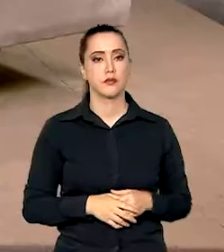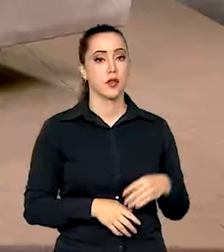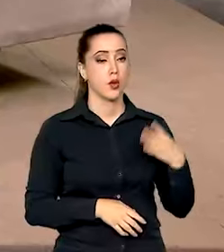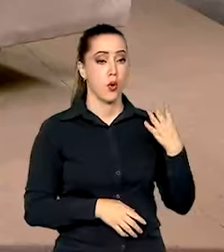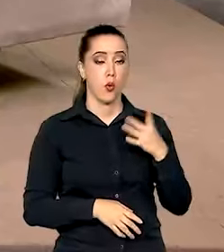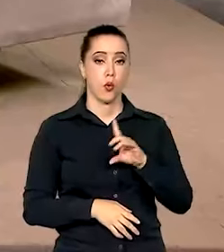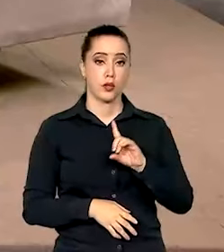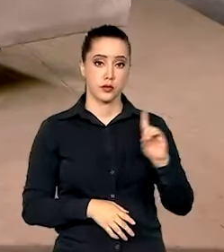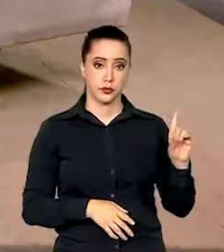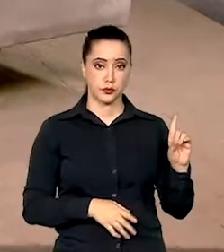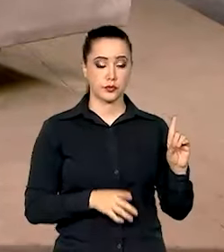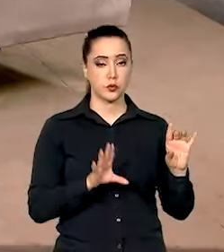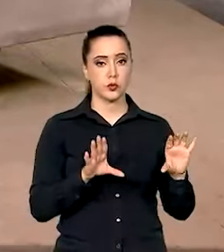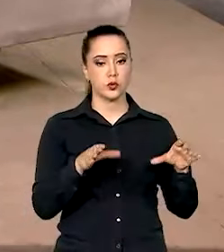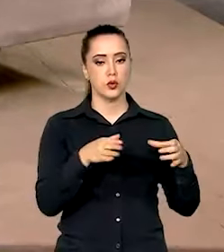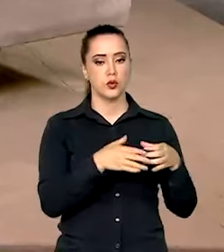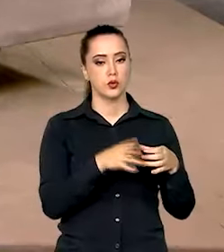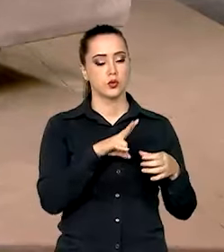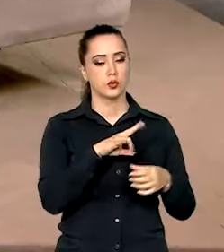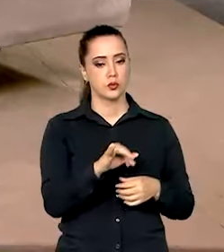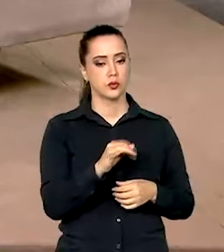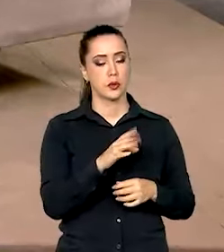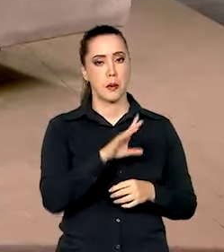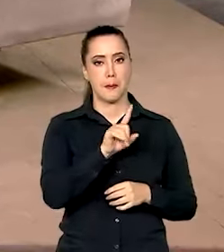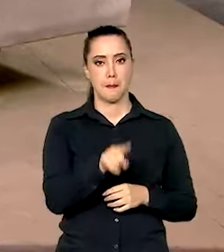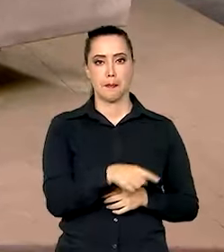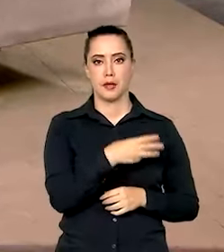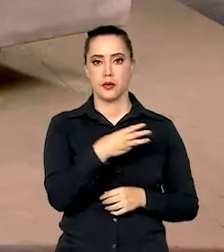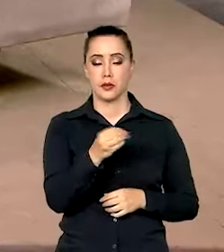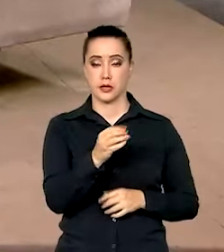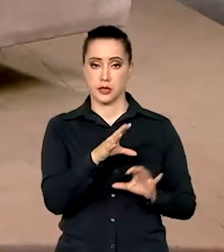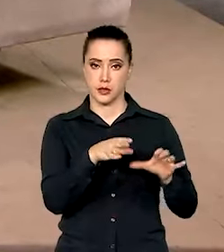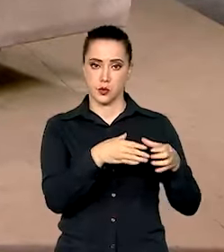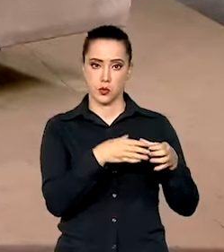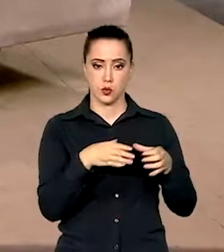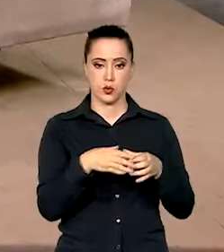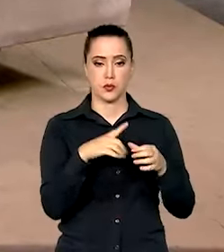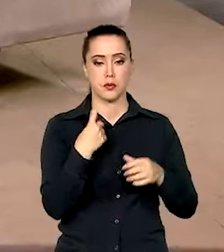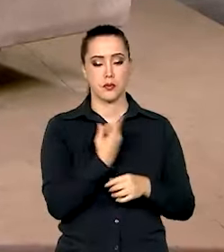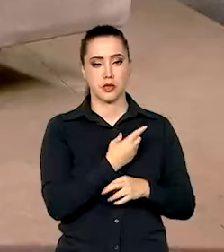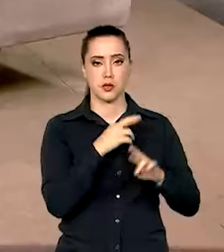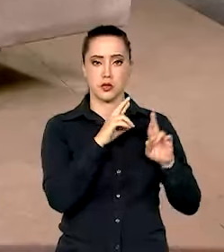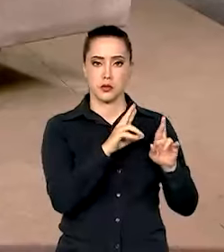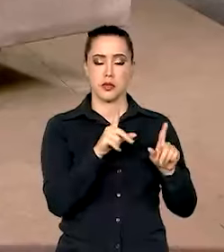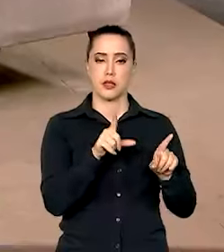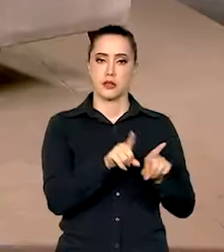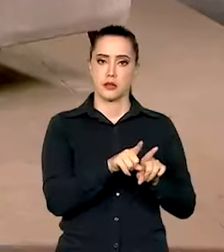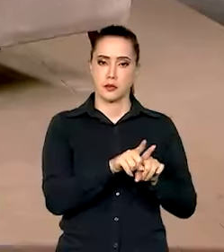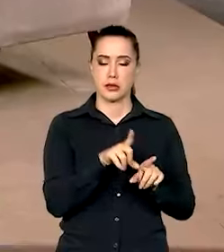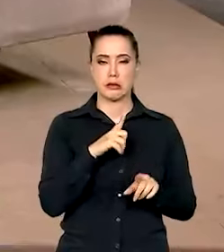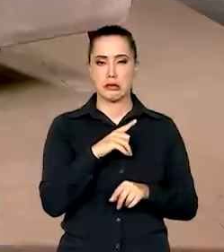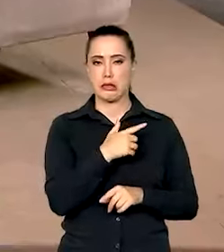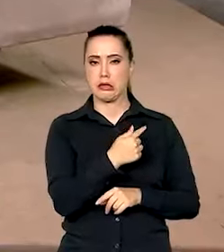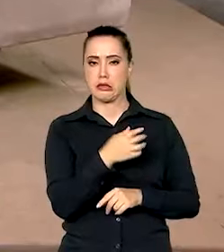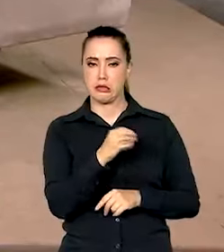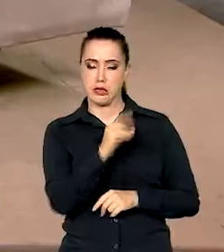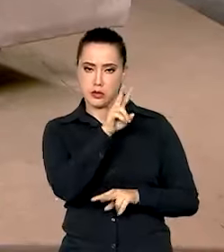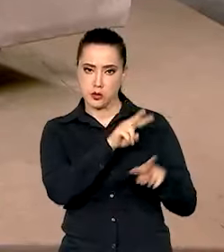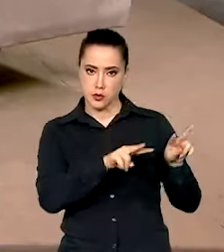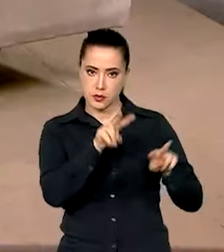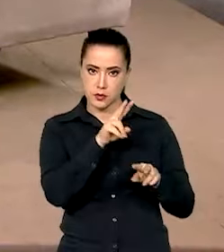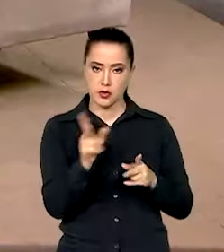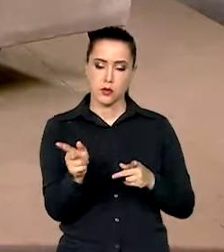conferência. Delegados e delegadas. São 1.300, mas nós esperamos ter pelo menos 700